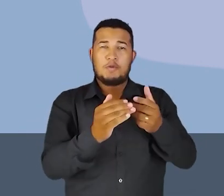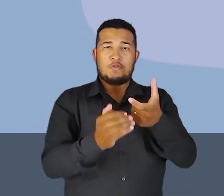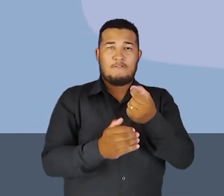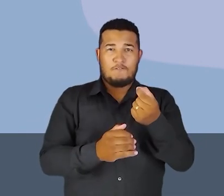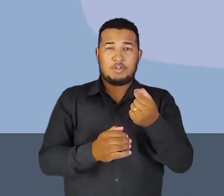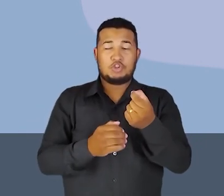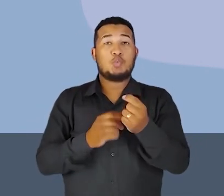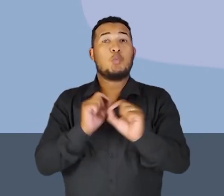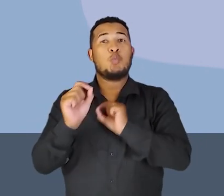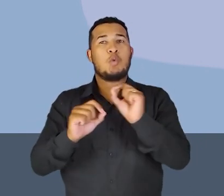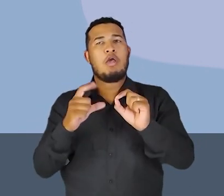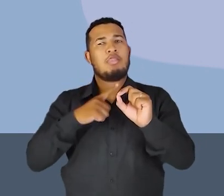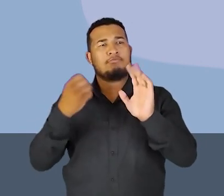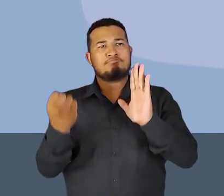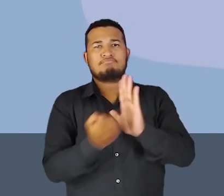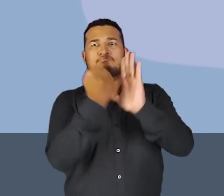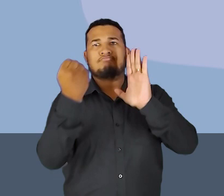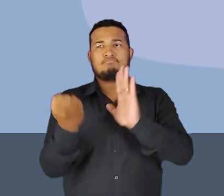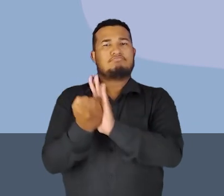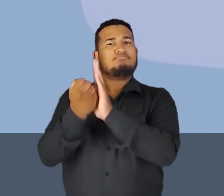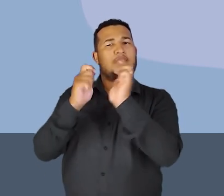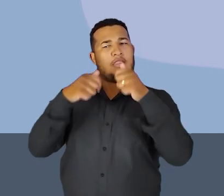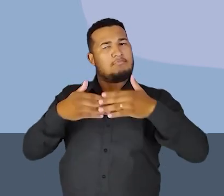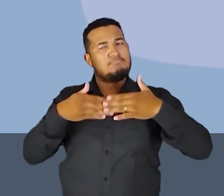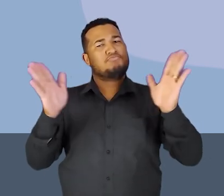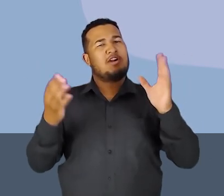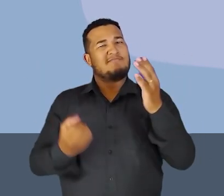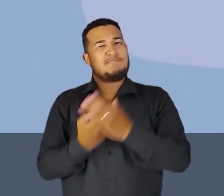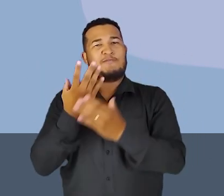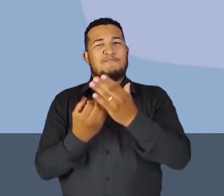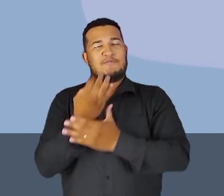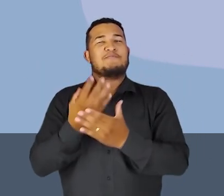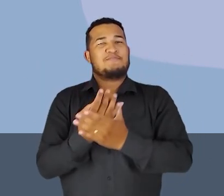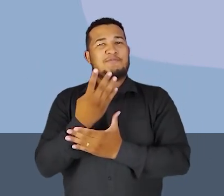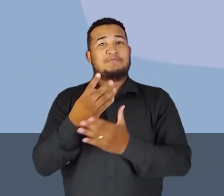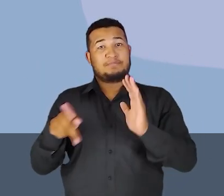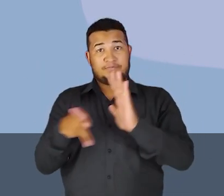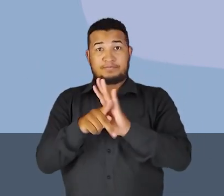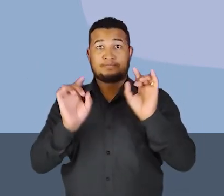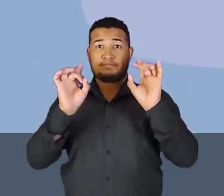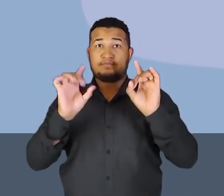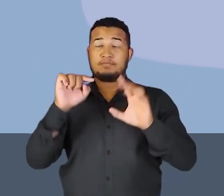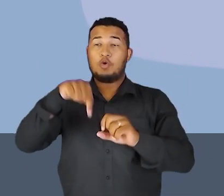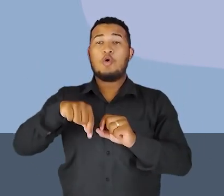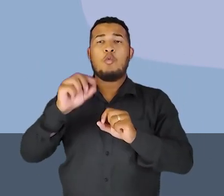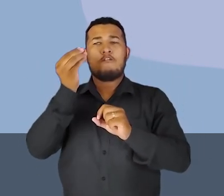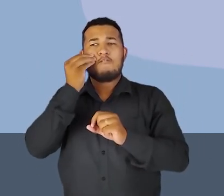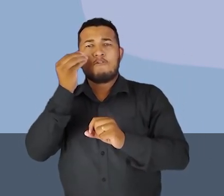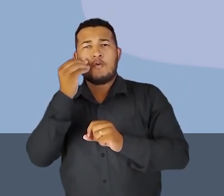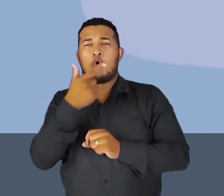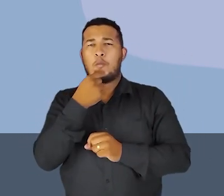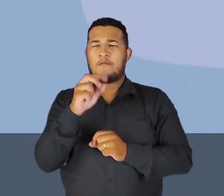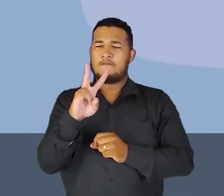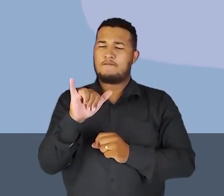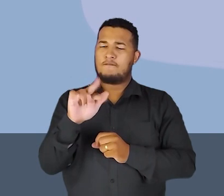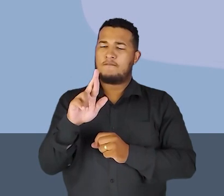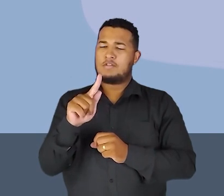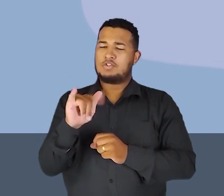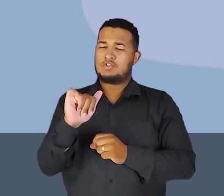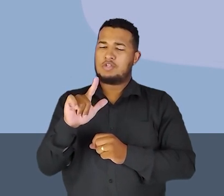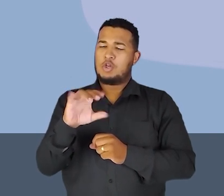o simbolismo davam margens de produção aos trabalhos de Virgílio Vidigal e